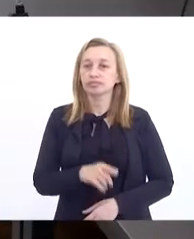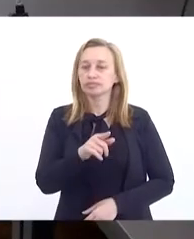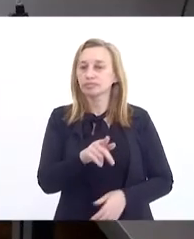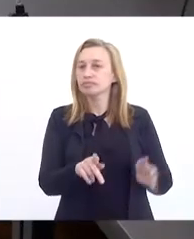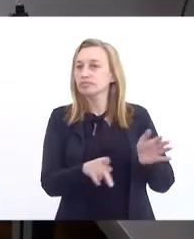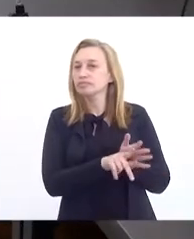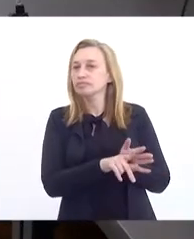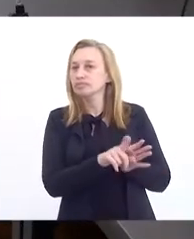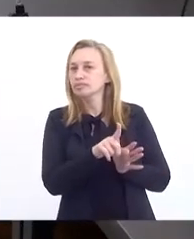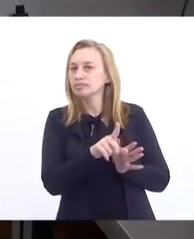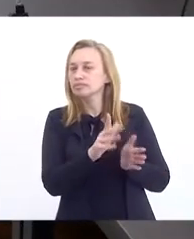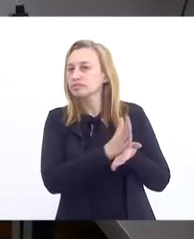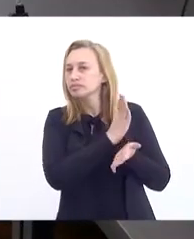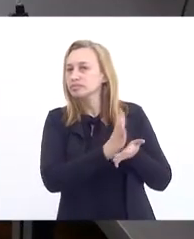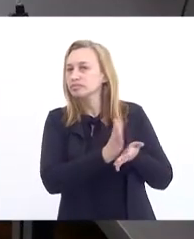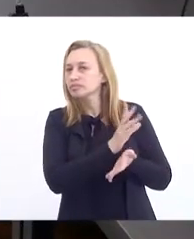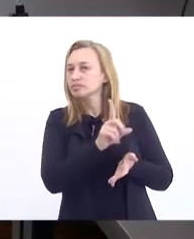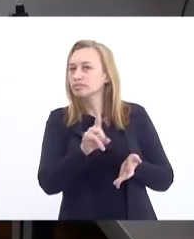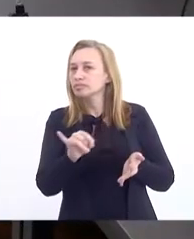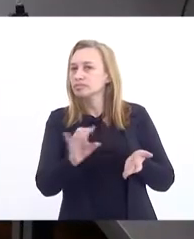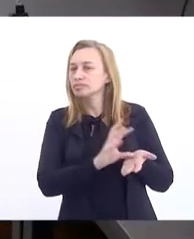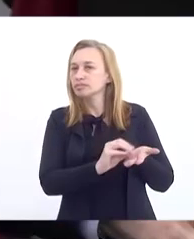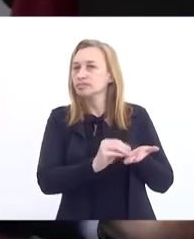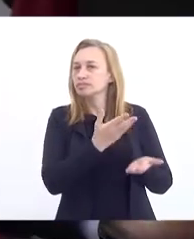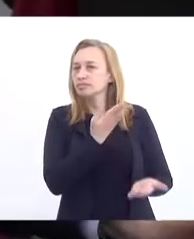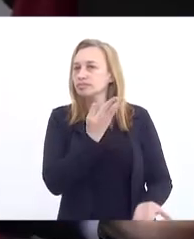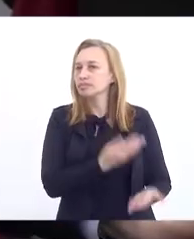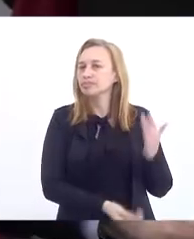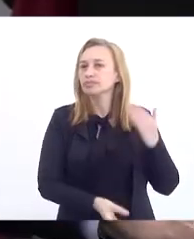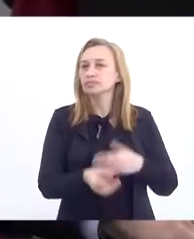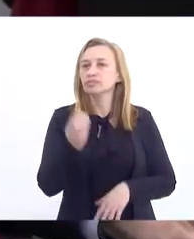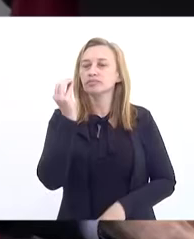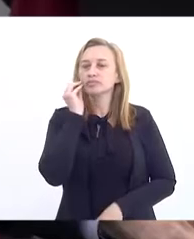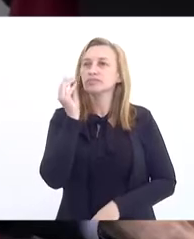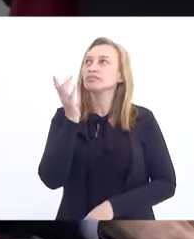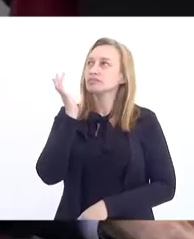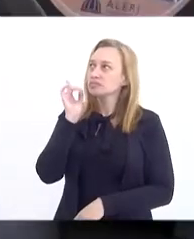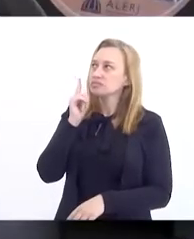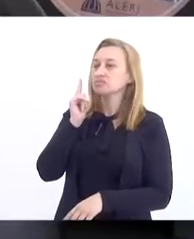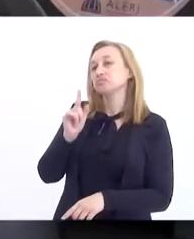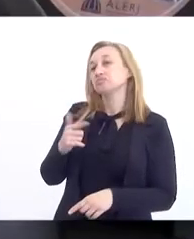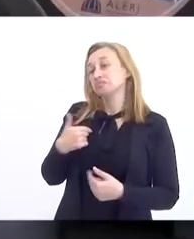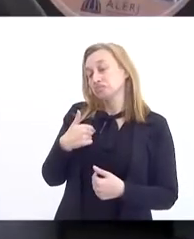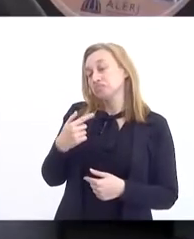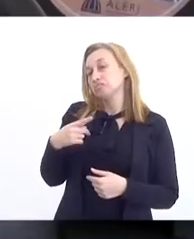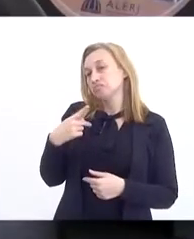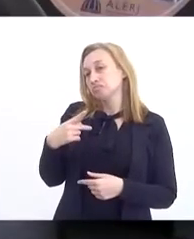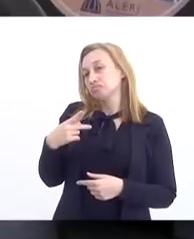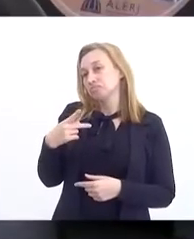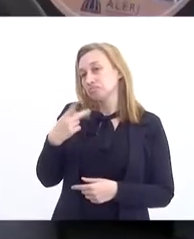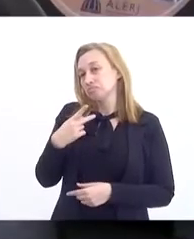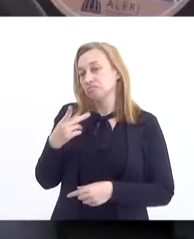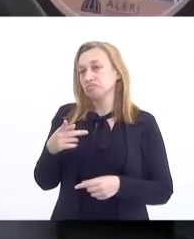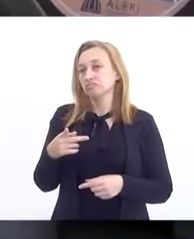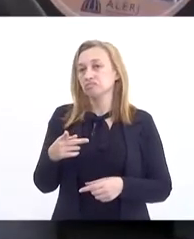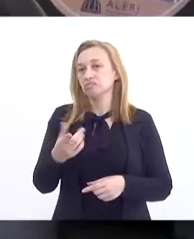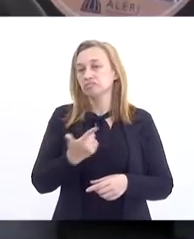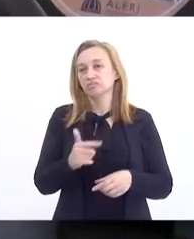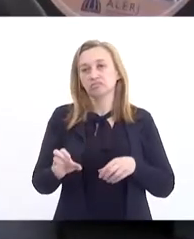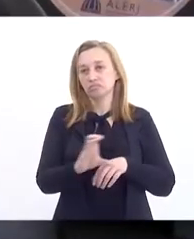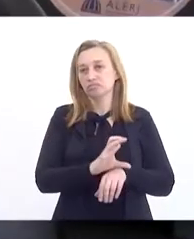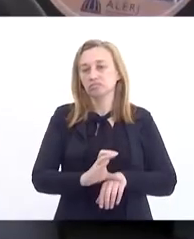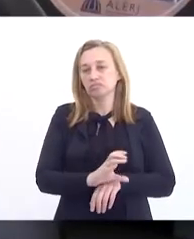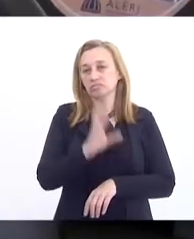levar alguns dias a mais para ir à pauta, ele perde a oportunidade. Eu me permito aqui fazer dar um parecer pela